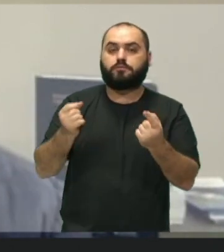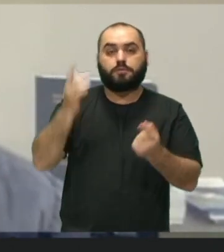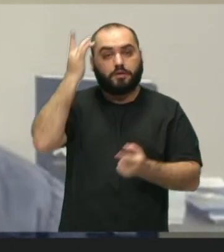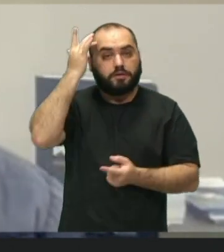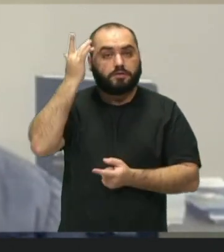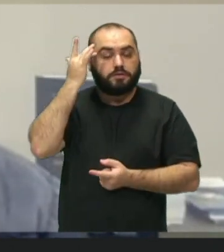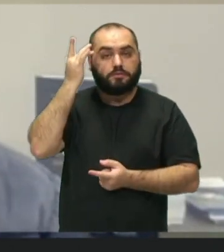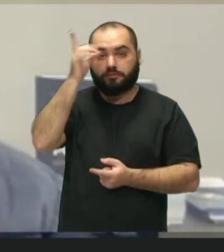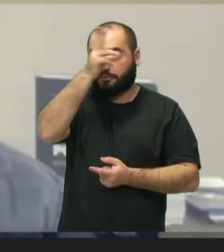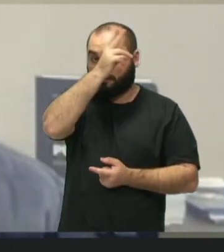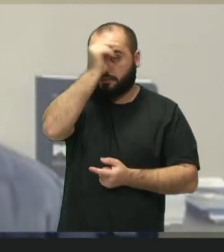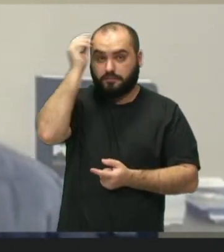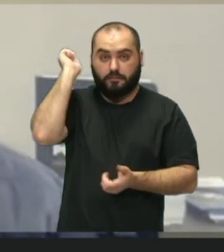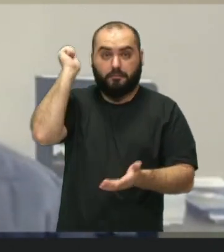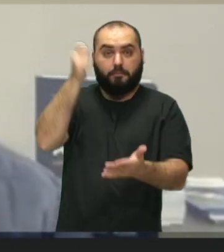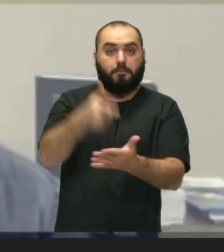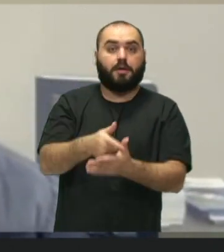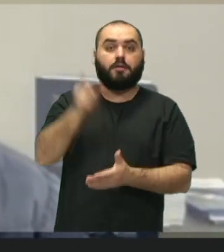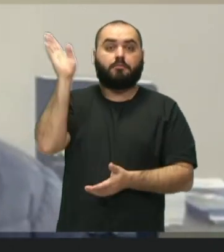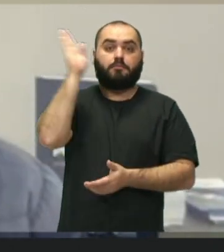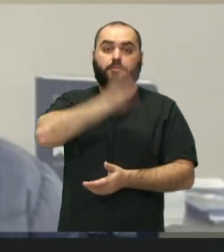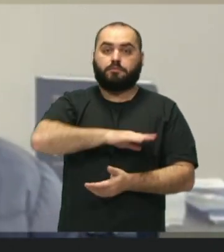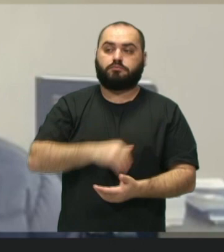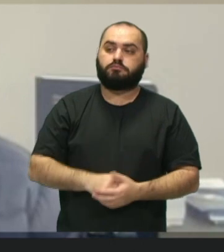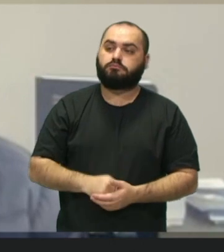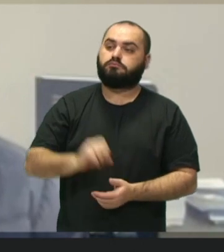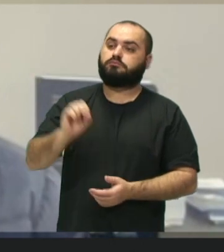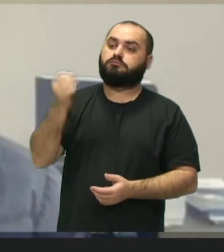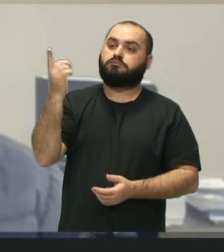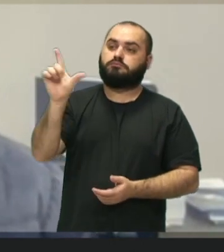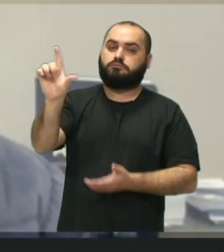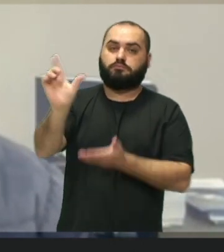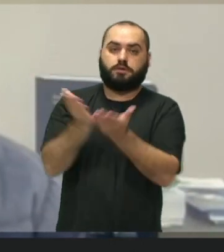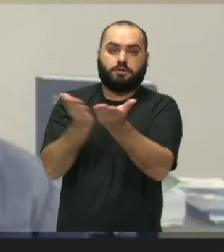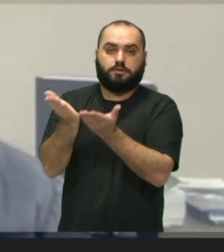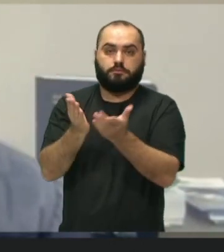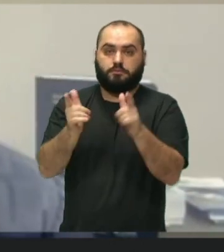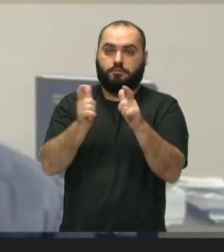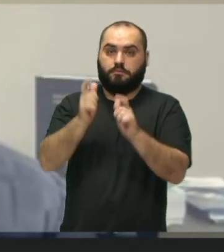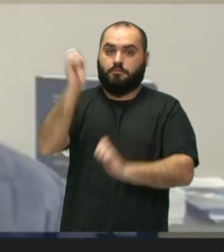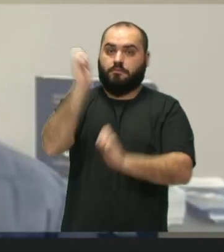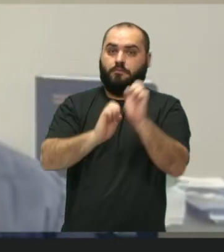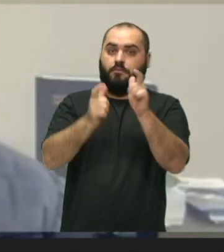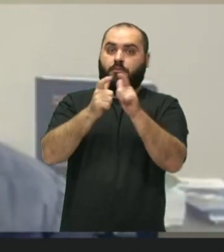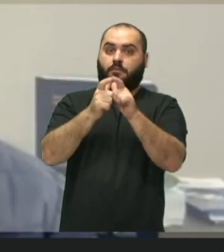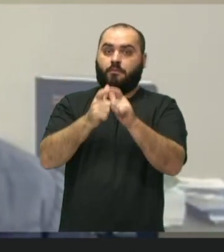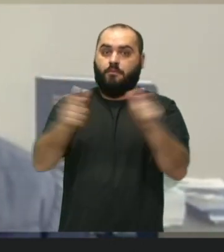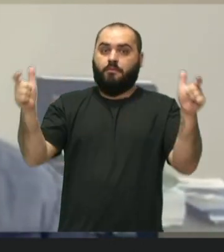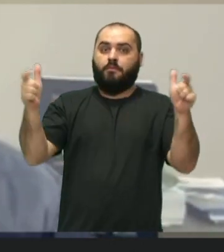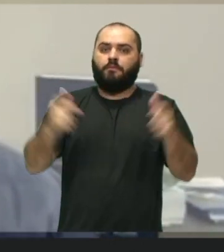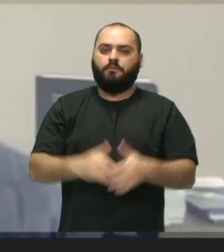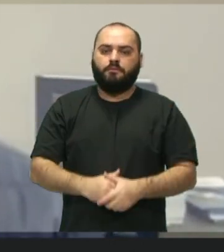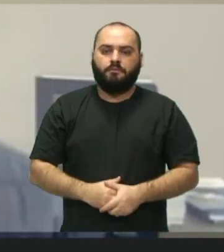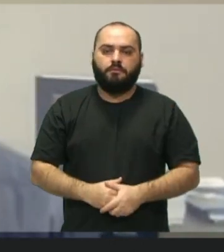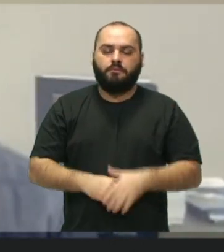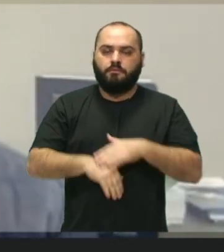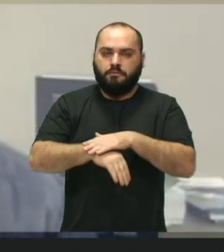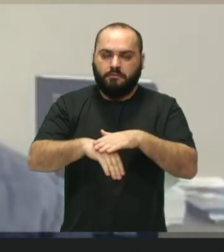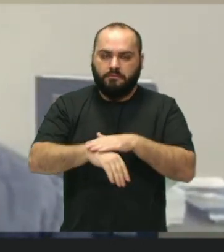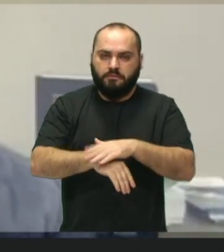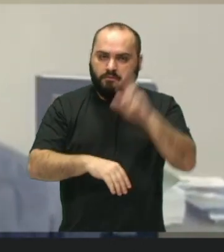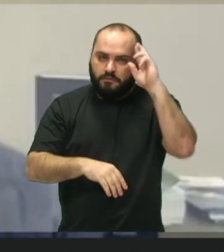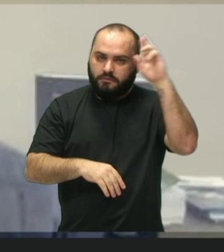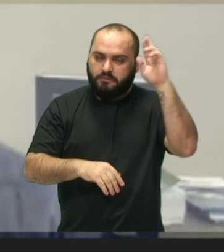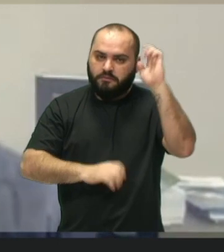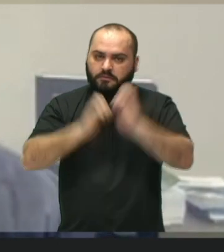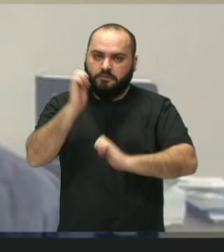pagadores, né? Outros acham que licitação é apenas para grandes empresas. Eu converso com empresários todos os dias, há